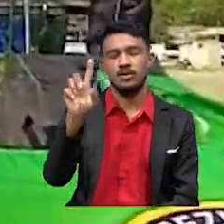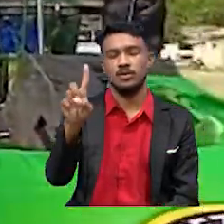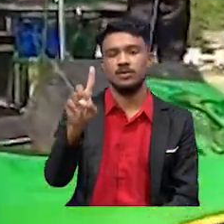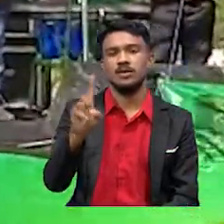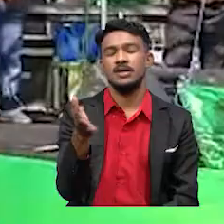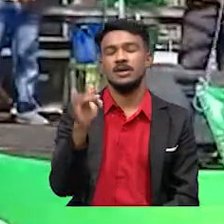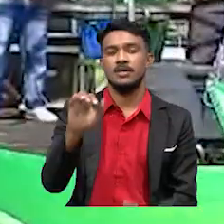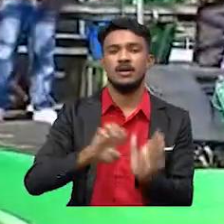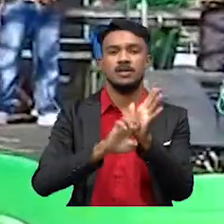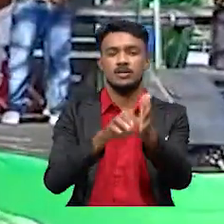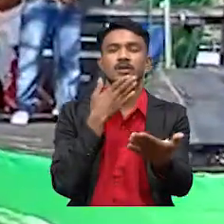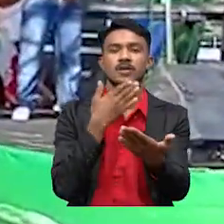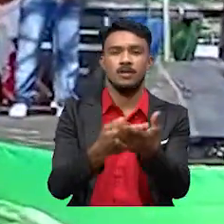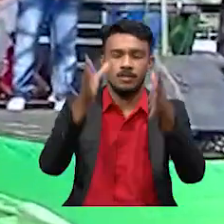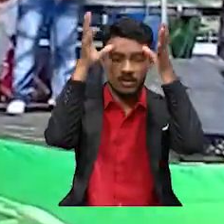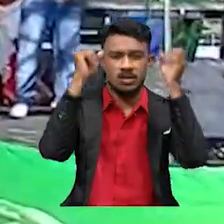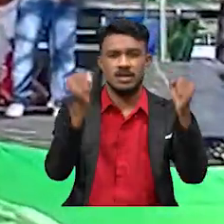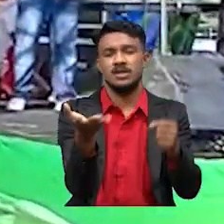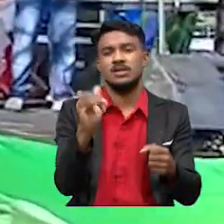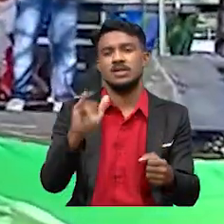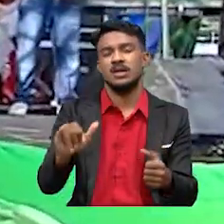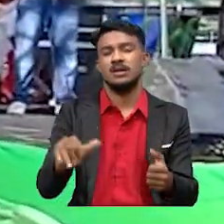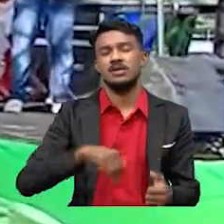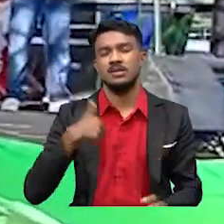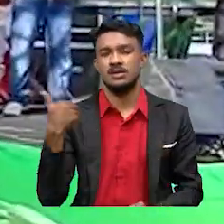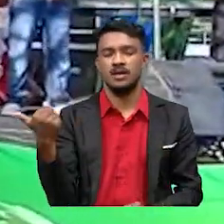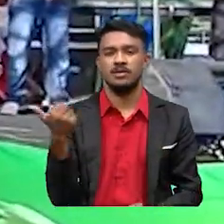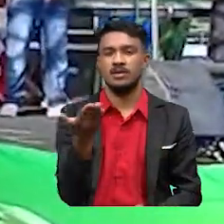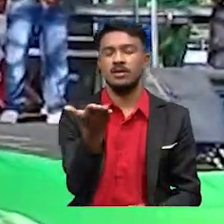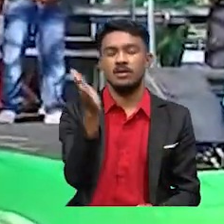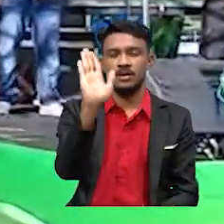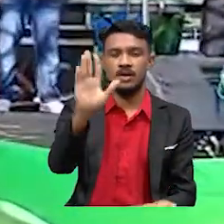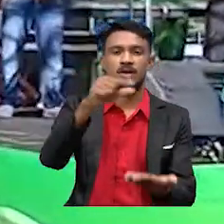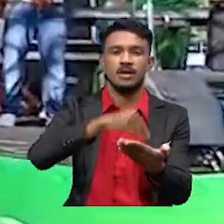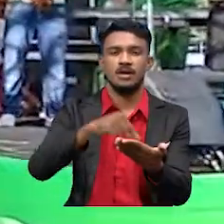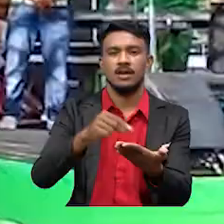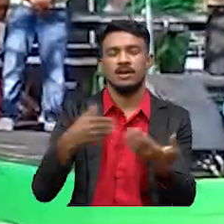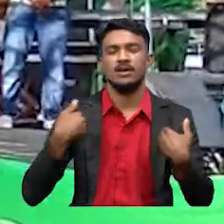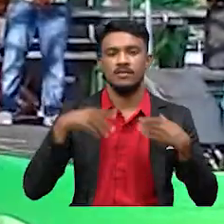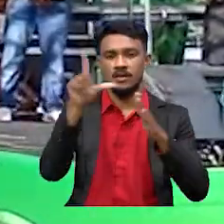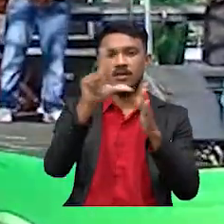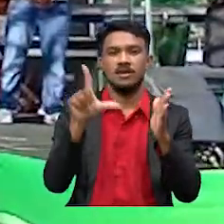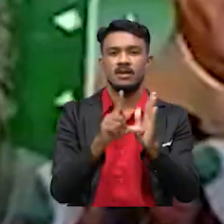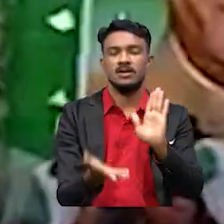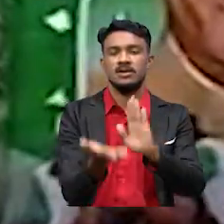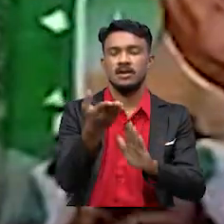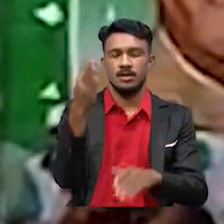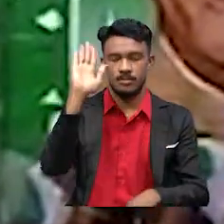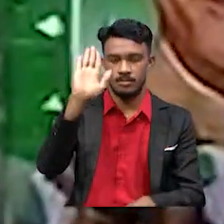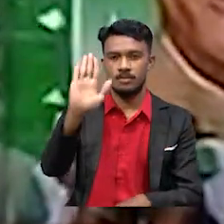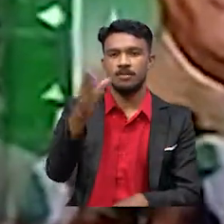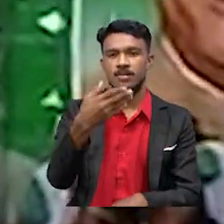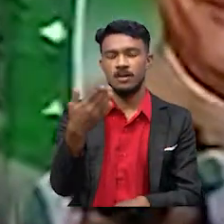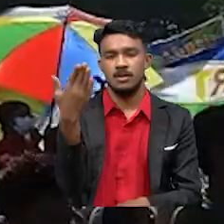exemplo dia, para presidente ser selo. Mas bem, nem aquele que entra na Constituição, sai de para presidente, cara